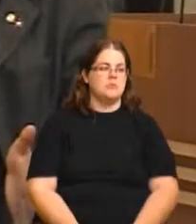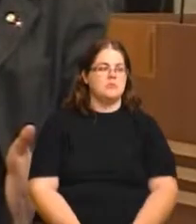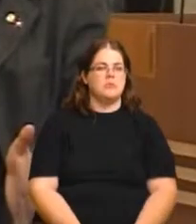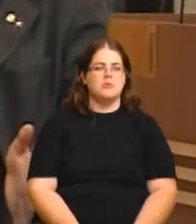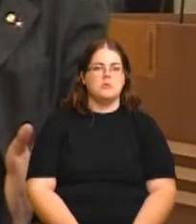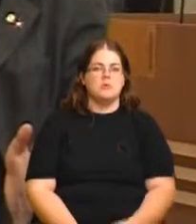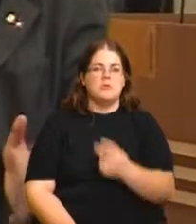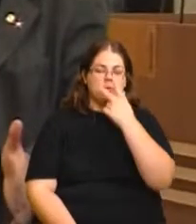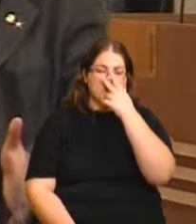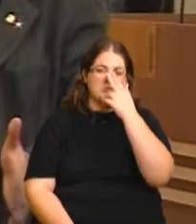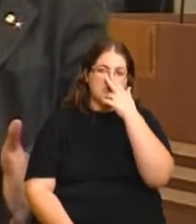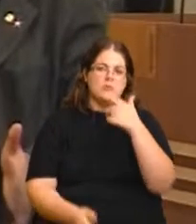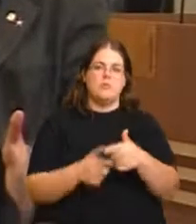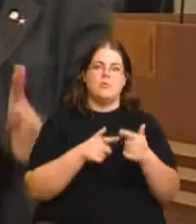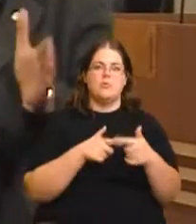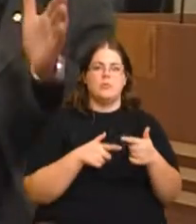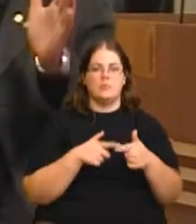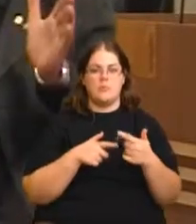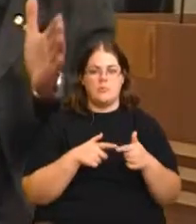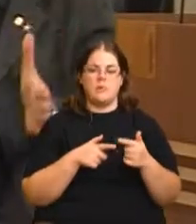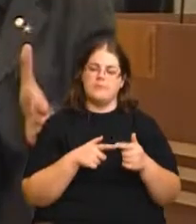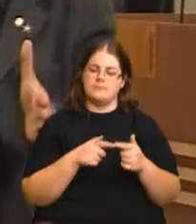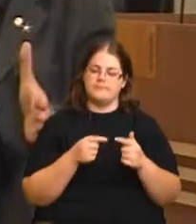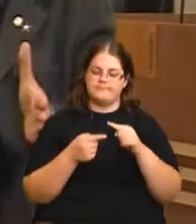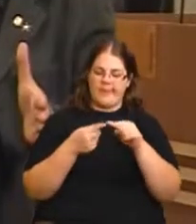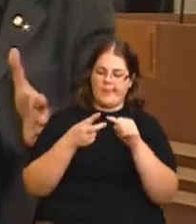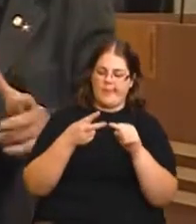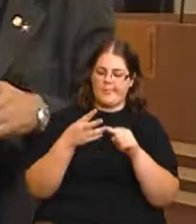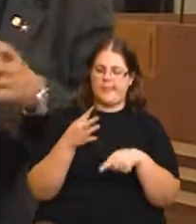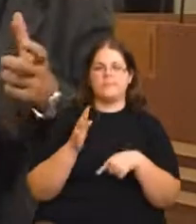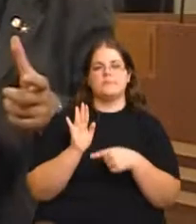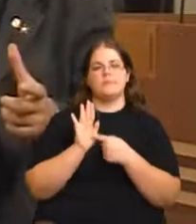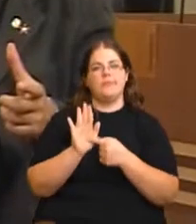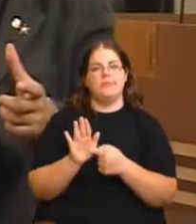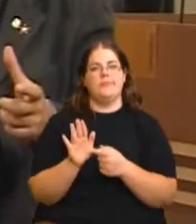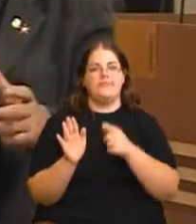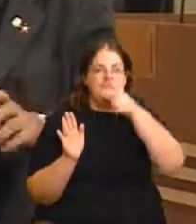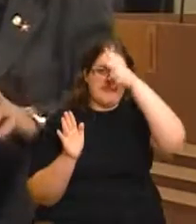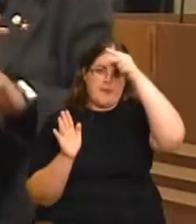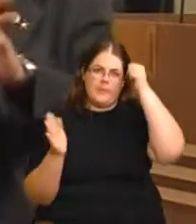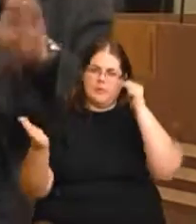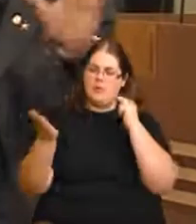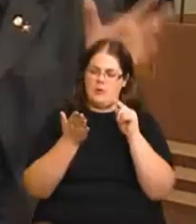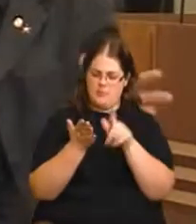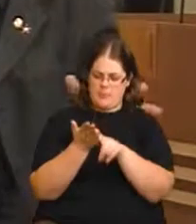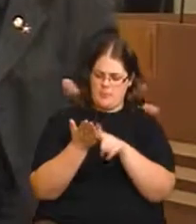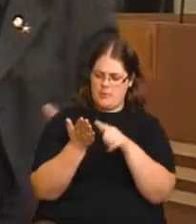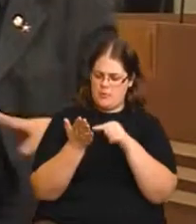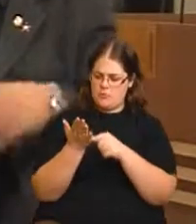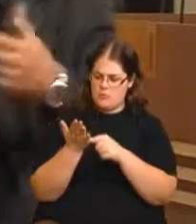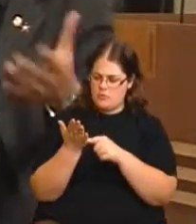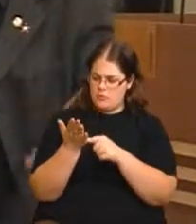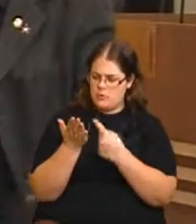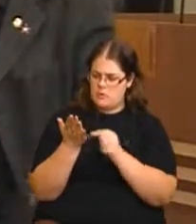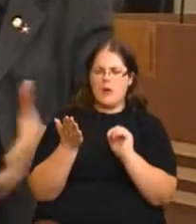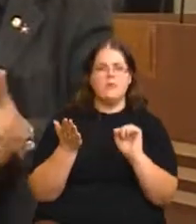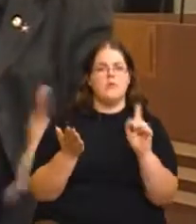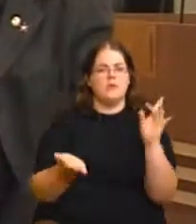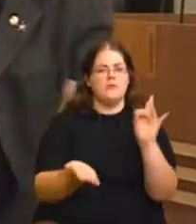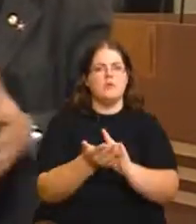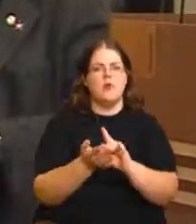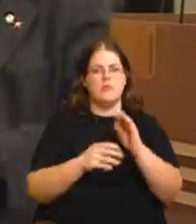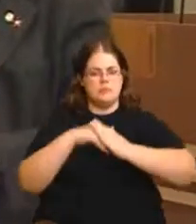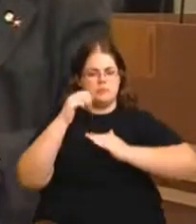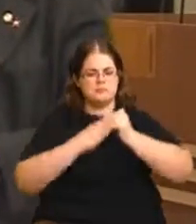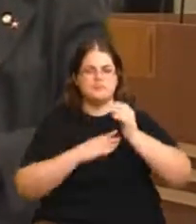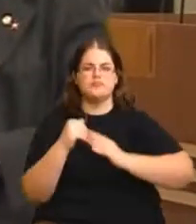um dos problemas que a gente aponta, né? O prefeito apresentou no papel, mas não apresentou para a cidade ver, ia fazer os parques lineares e até agora